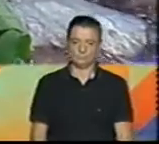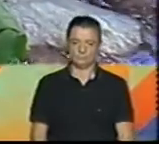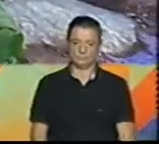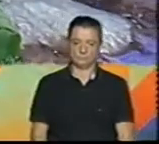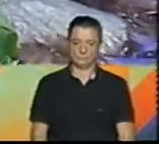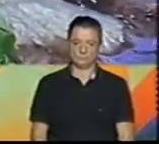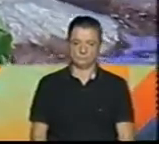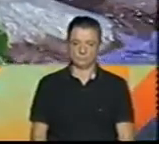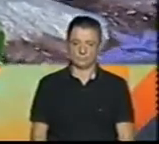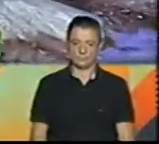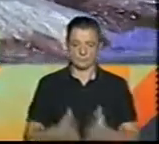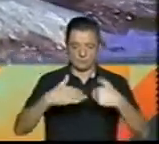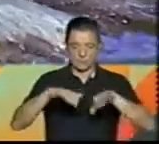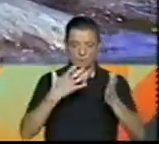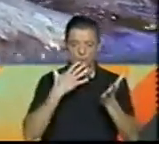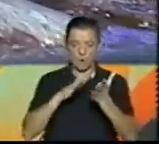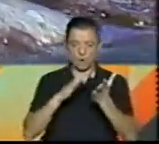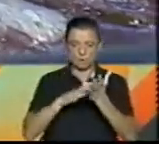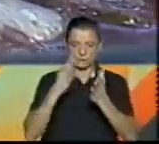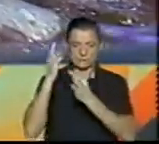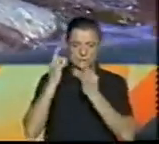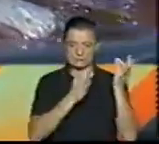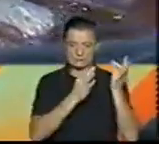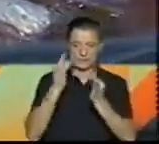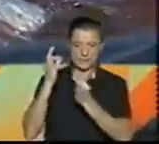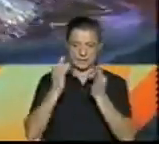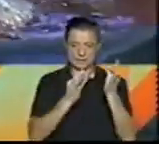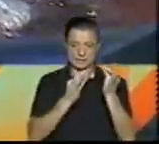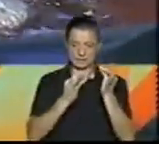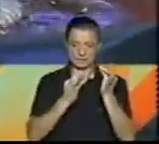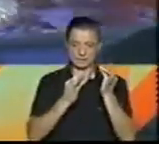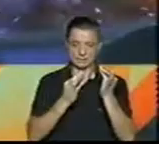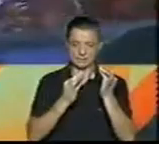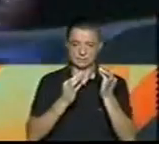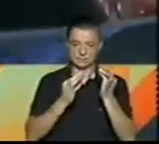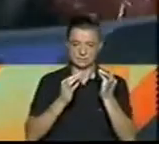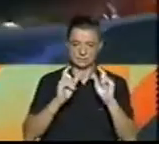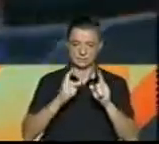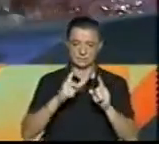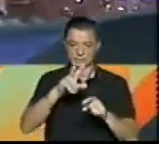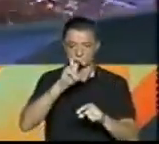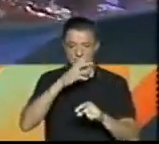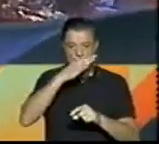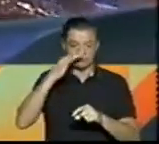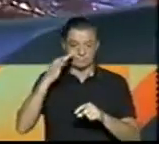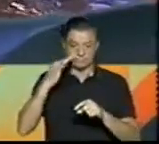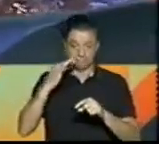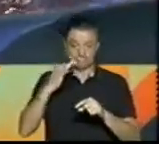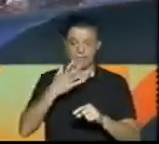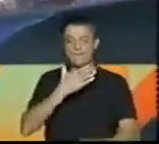Não estou. Hoje pode comer um arroz servido. Sim, hoje vou provar. Aliás, já bate a fome. Só cochilinho.